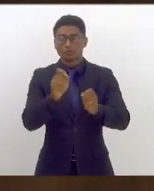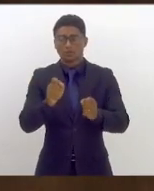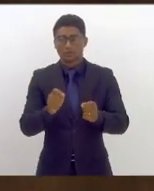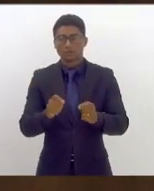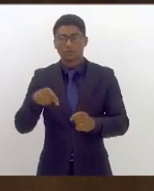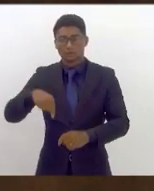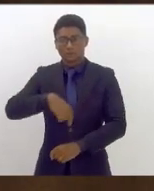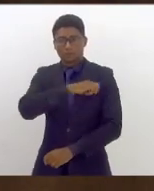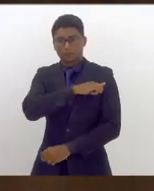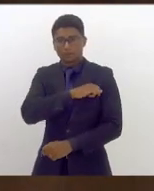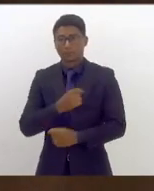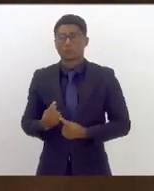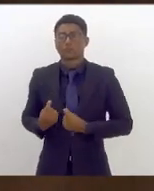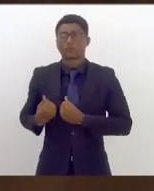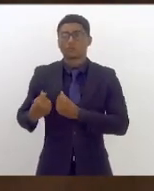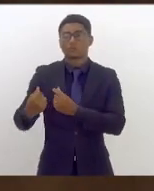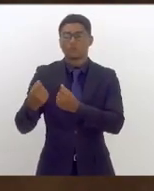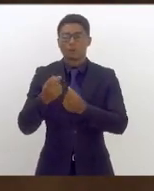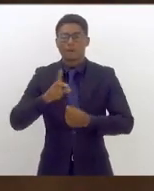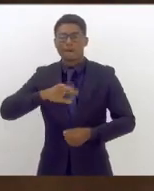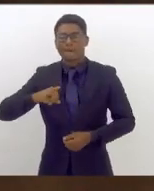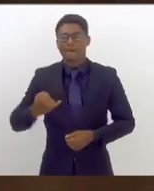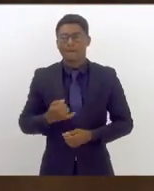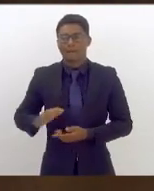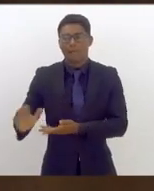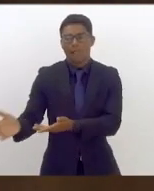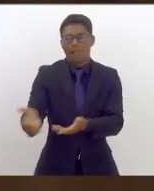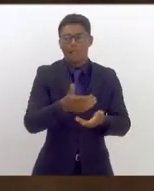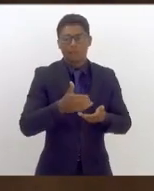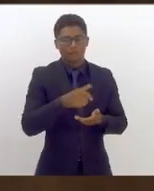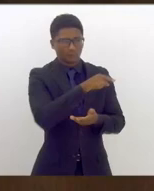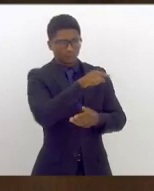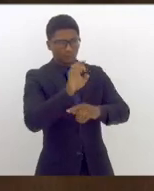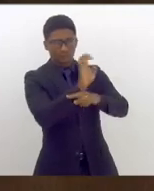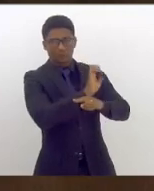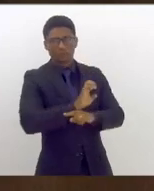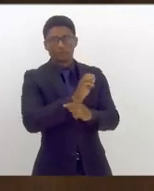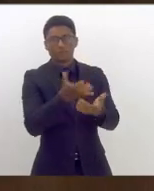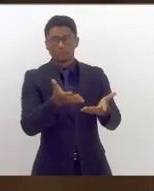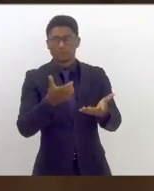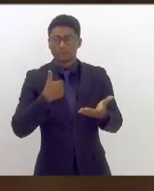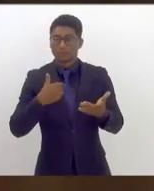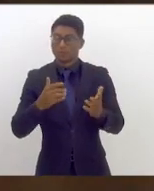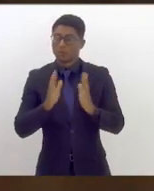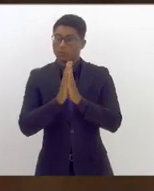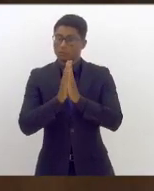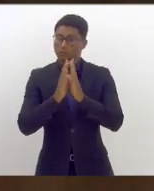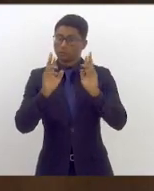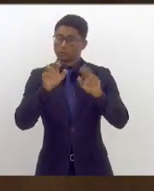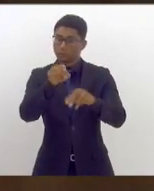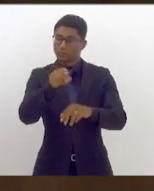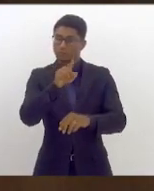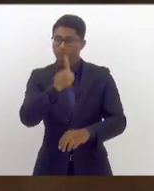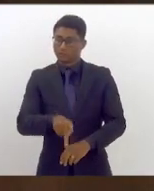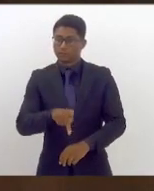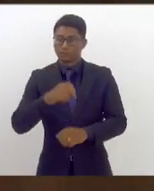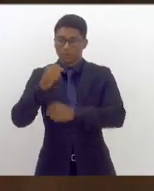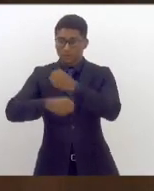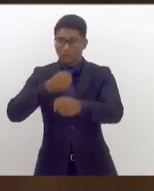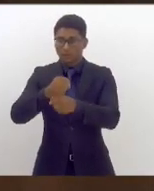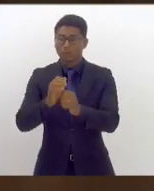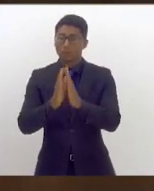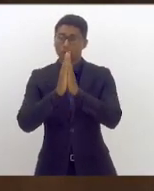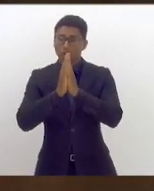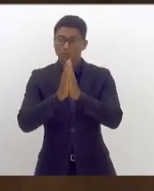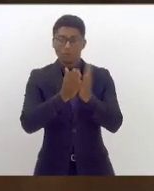riqueza produzida aqui no Rio de Janeiro e aí Presidente eu espero que o senhor faça uma interlocução o ano que vem para evitar